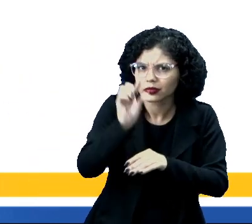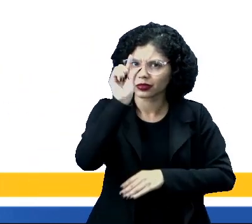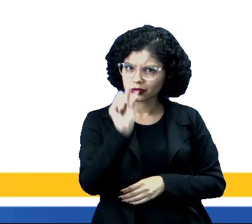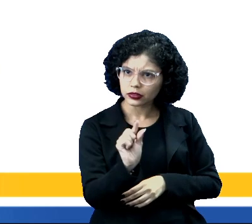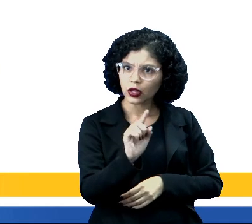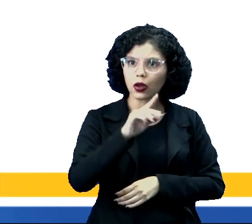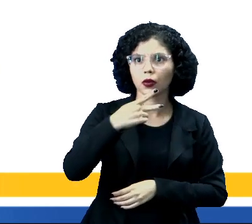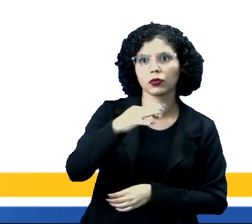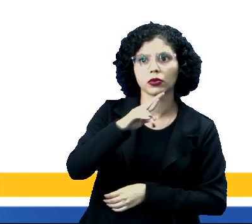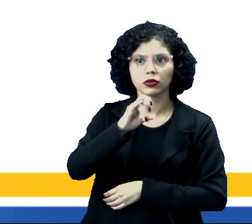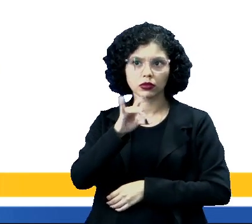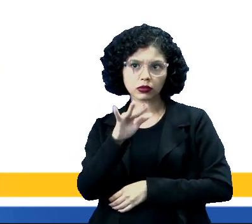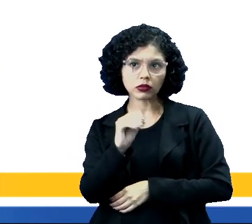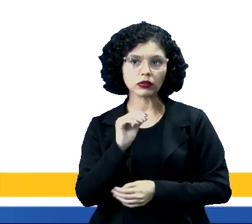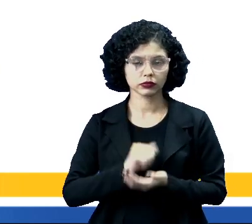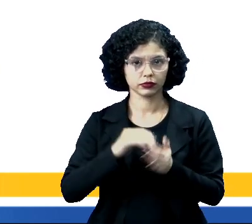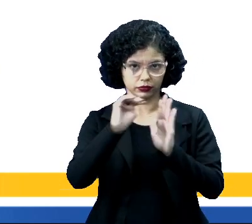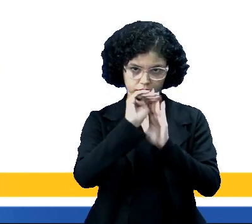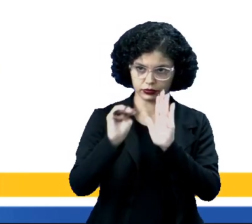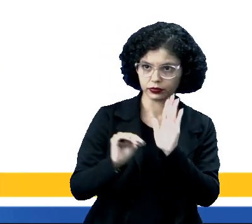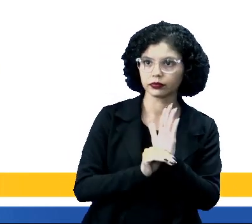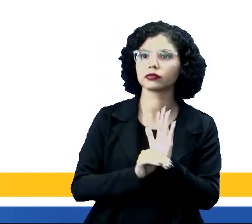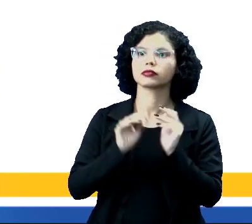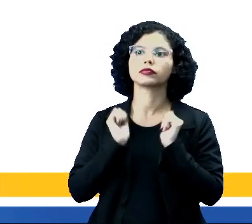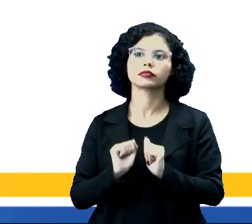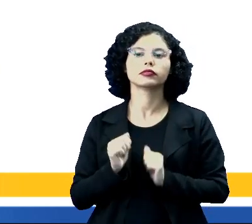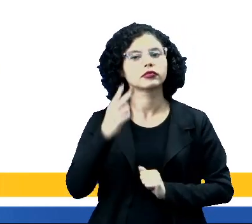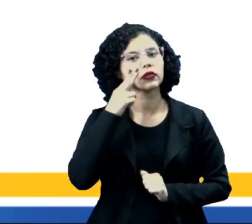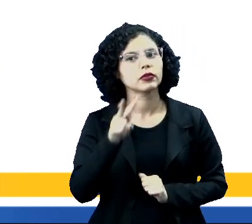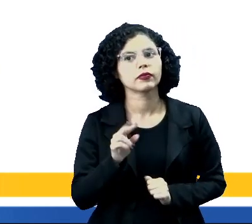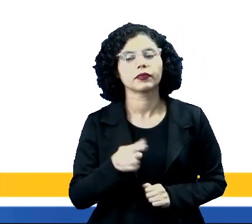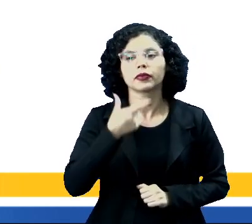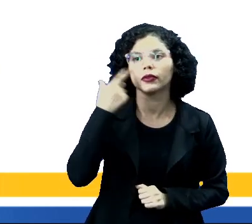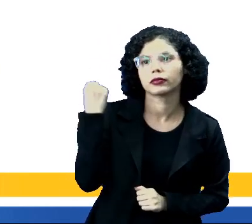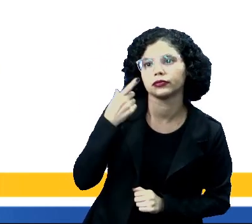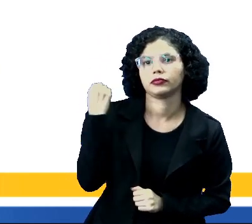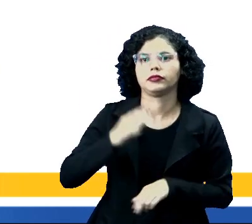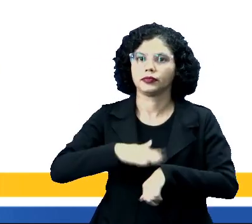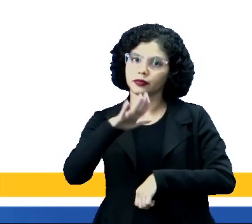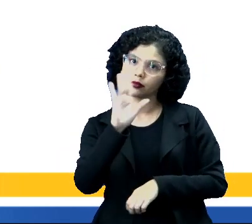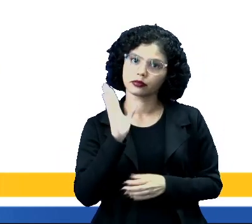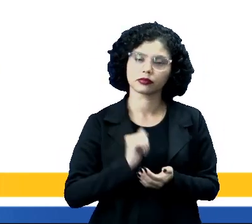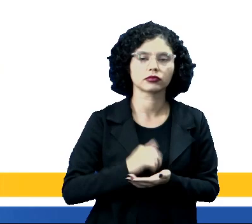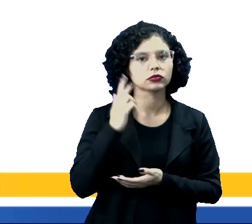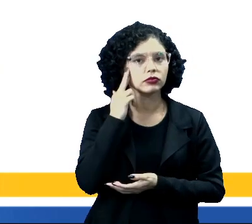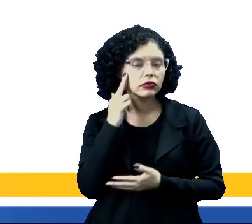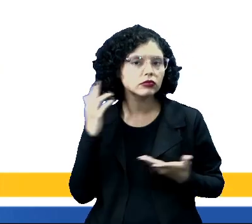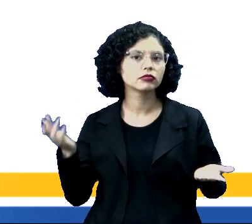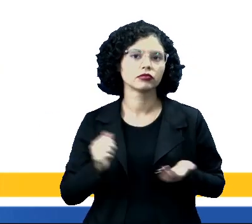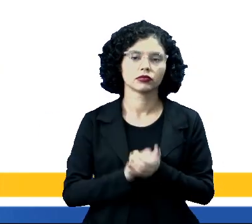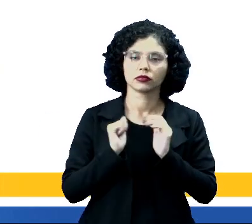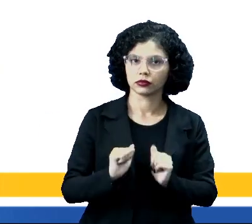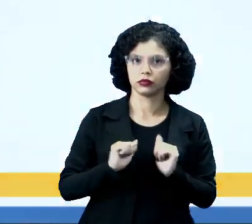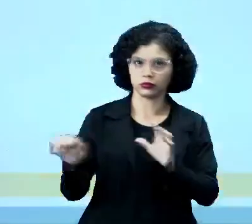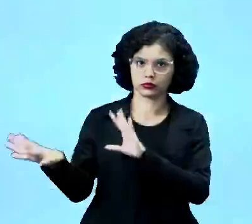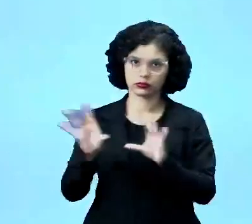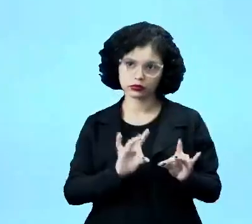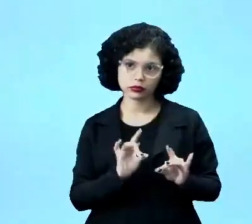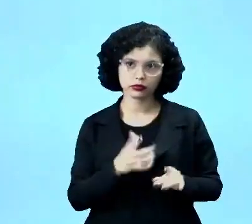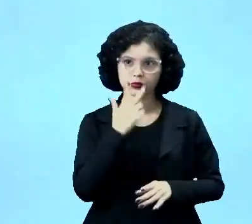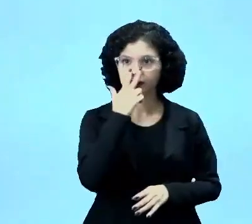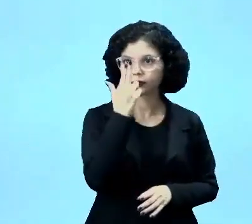são os protozoários, e embaixo vocês podem ver a imagem de um gato, que é algo mais comum. E aí o que a gente pode trazer